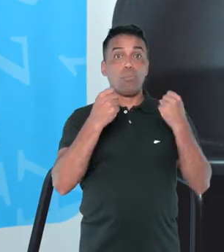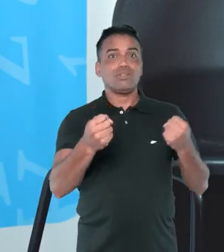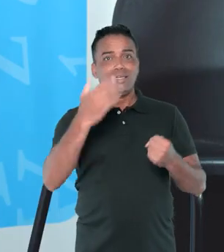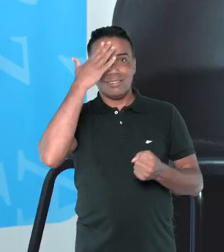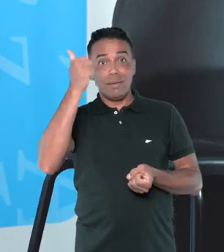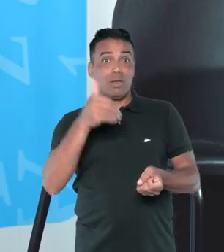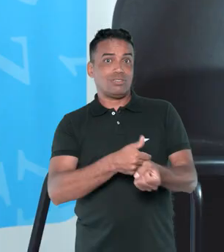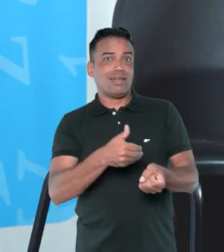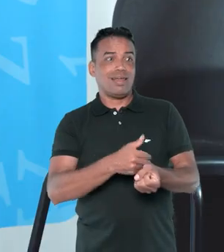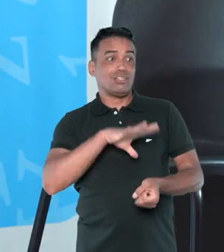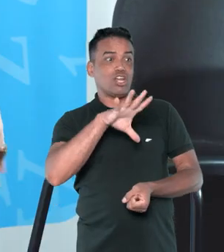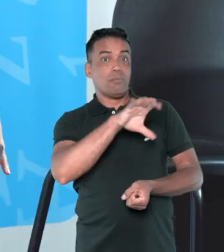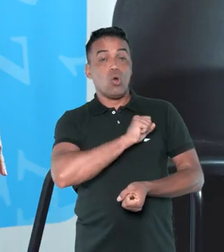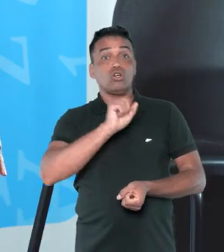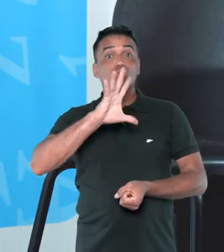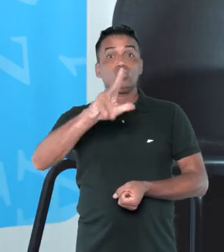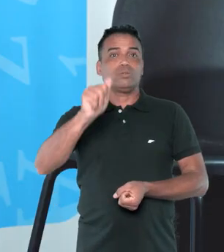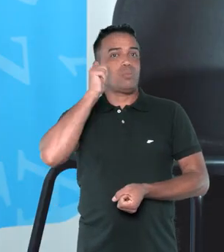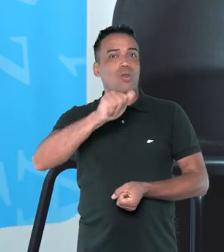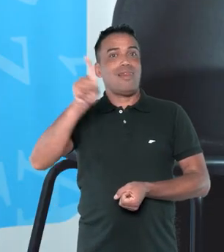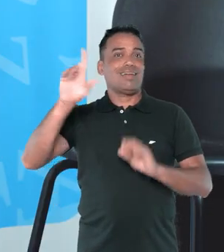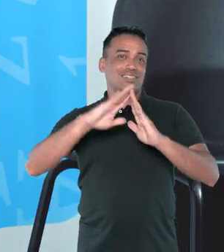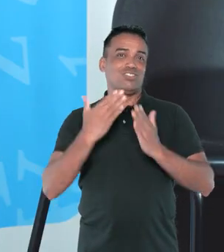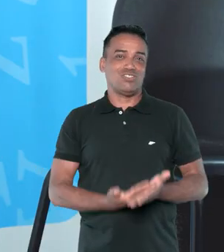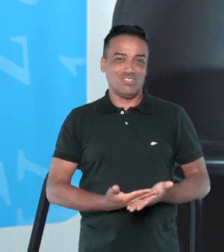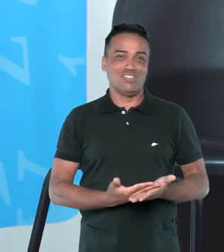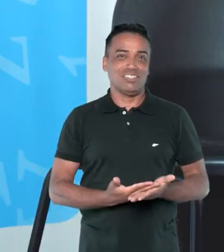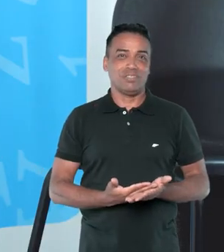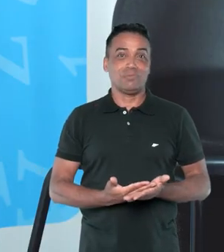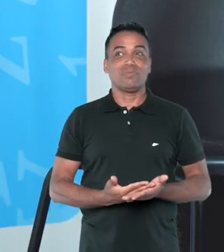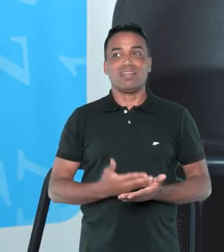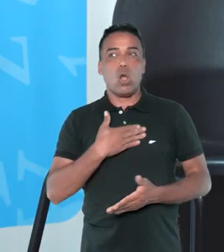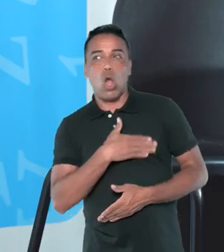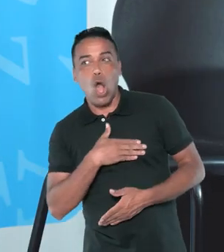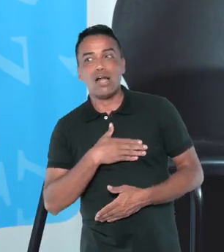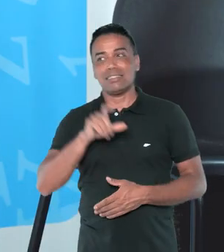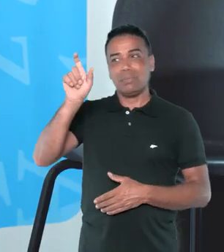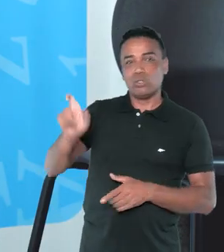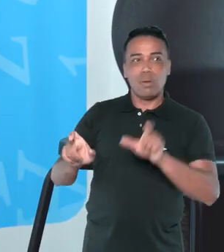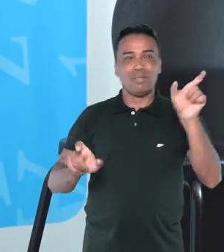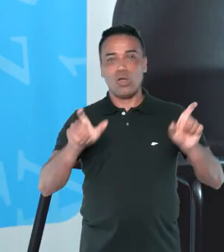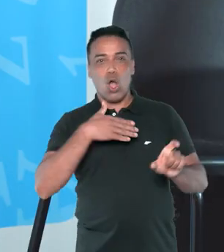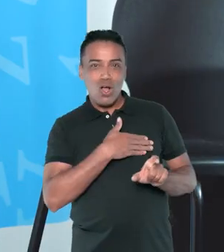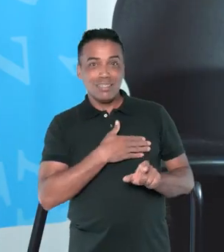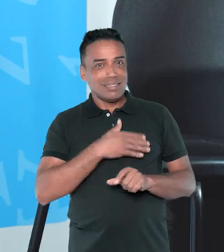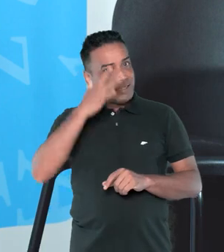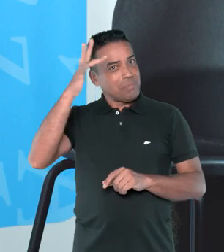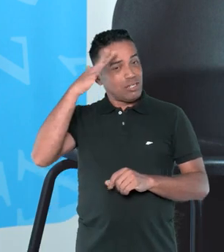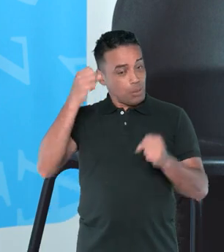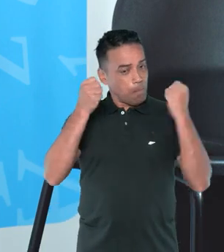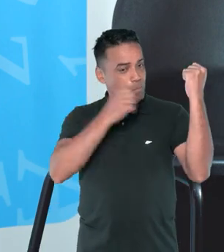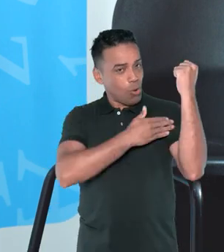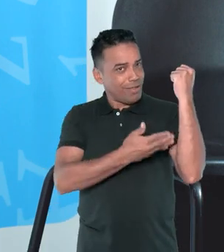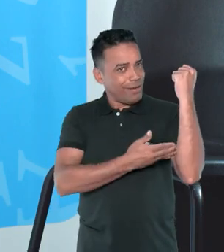saber os segredos de amor de todas as meninas da tua escola. Tudo, tudo, de quem gosta, quem não sei o quê, tudo. Imagina se eu tivesse esse poder, o que é que tu